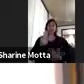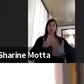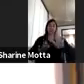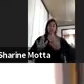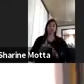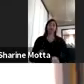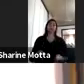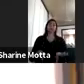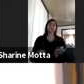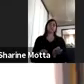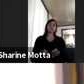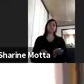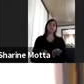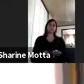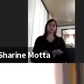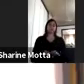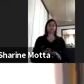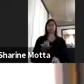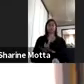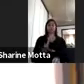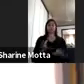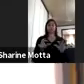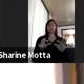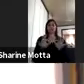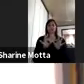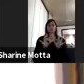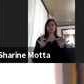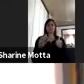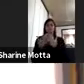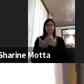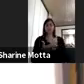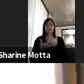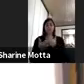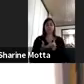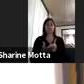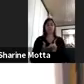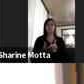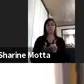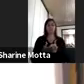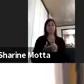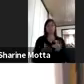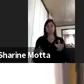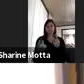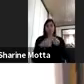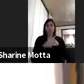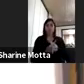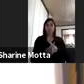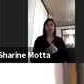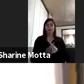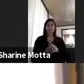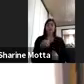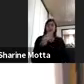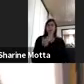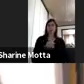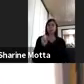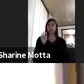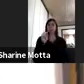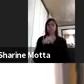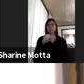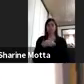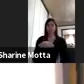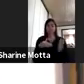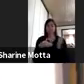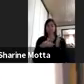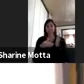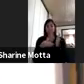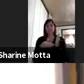perfumaria, de que os direitos humanos não servem para garantir patamares mínimos e limitar a exploração